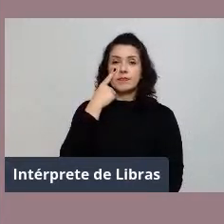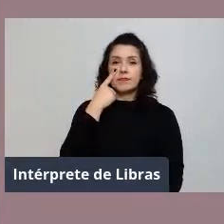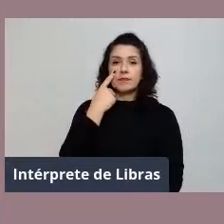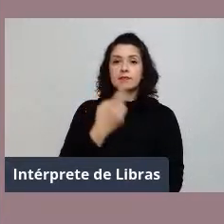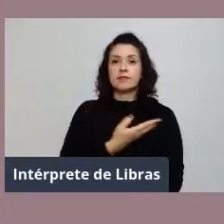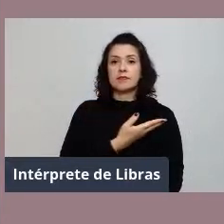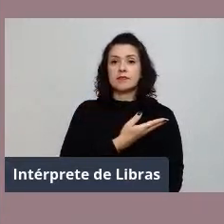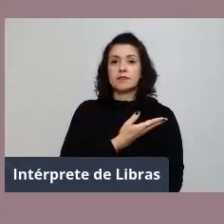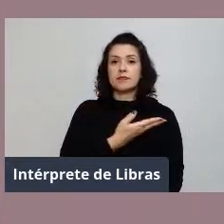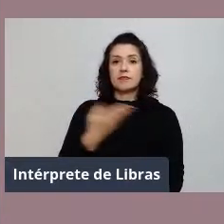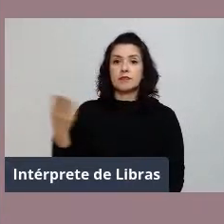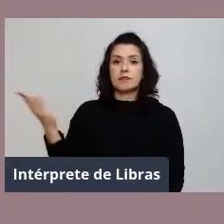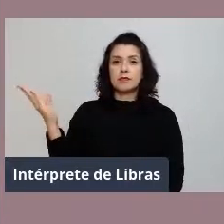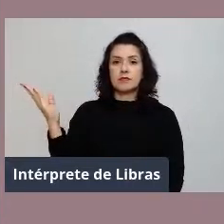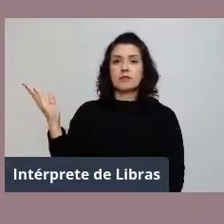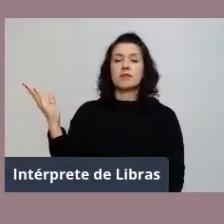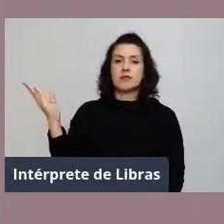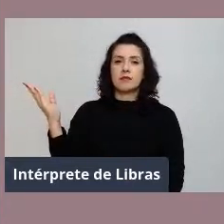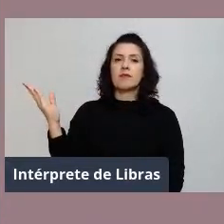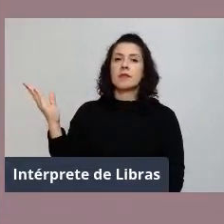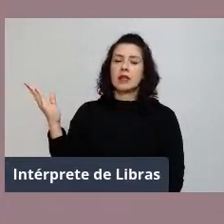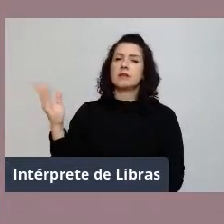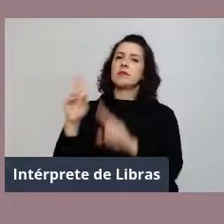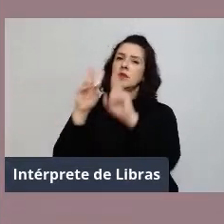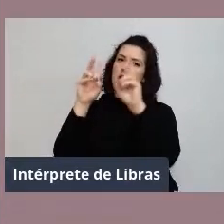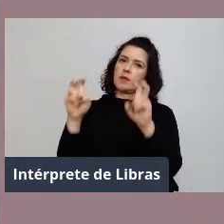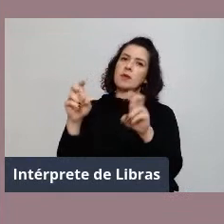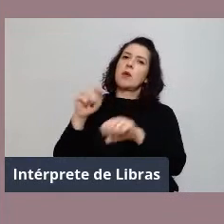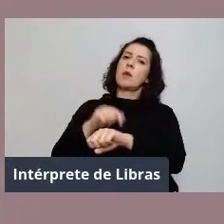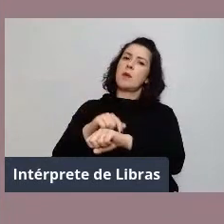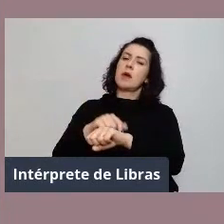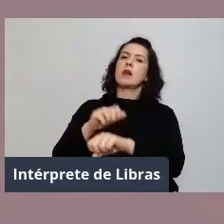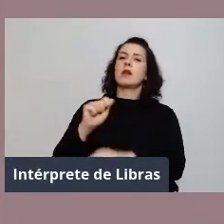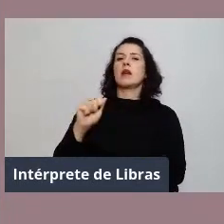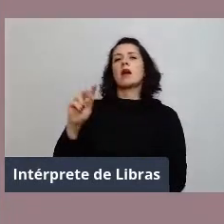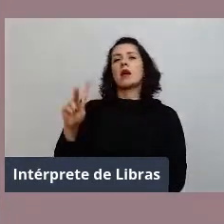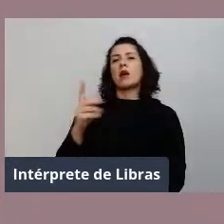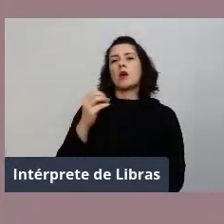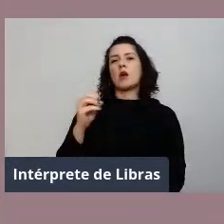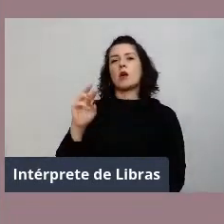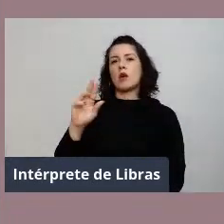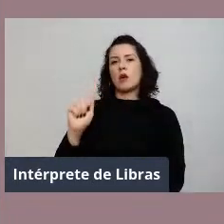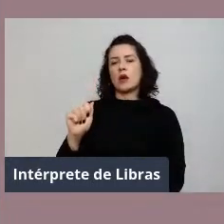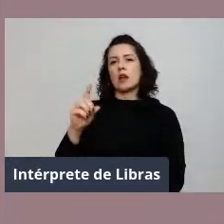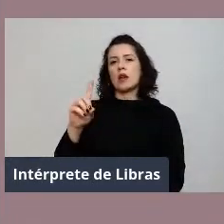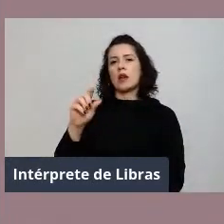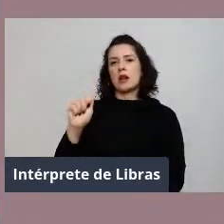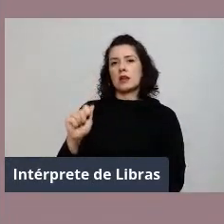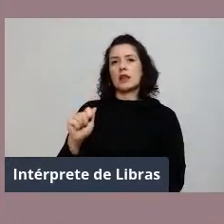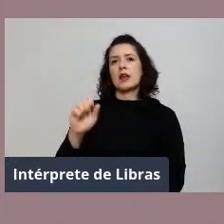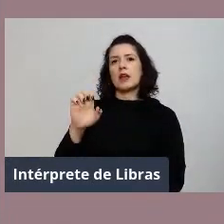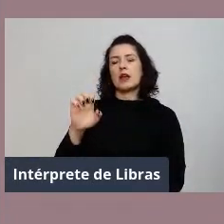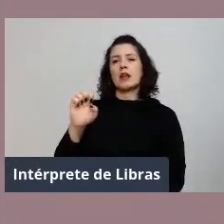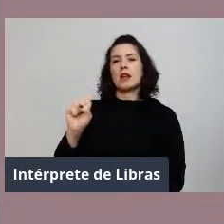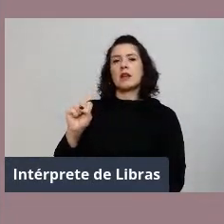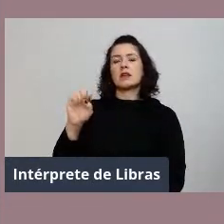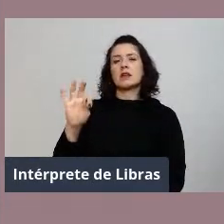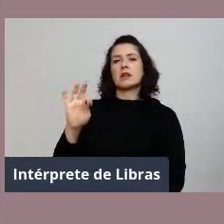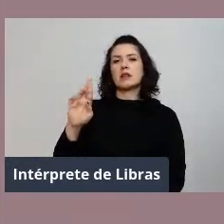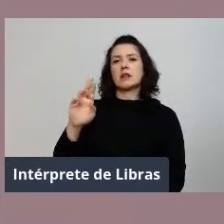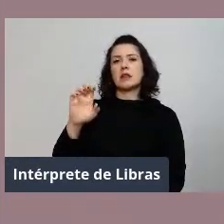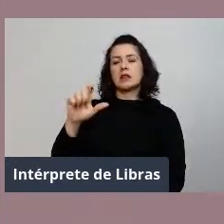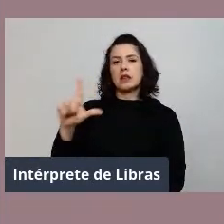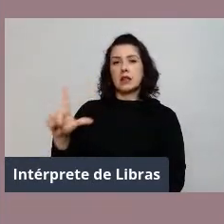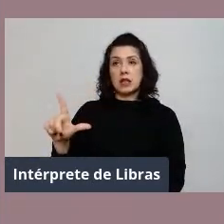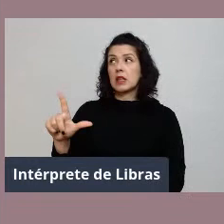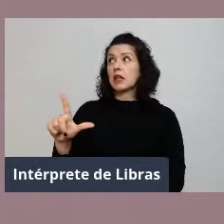Estrela. Uma edição comemorativa que foi feita quando o livro